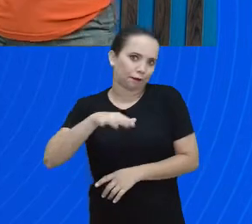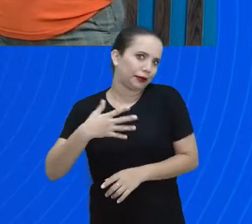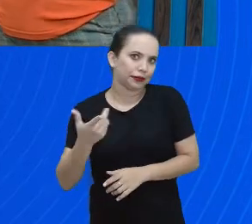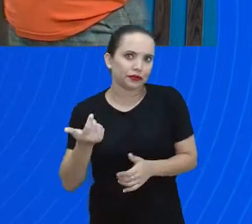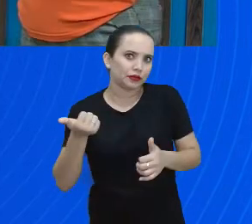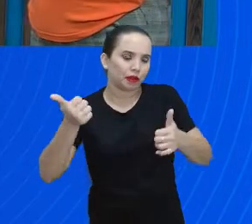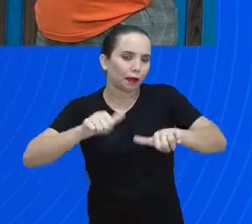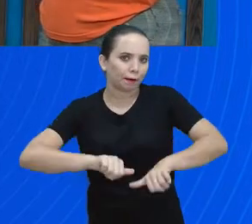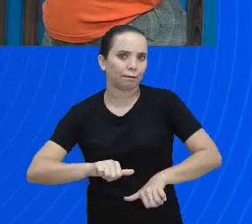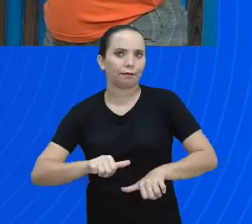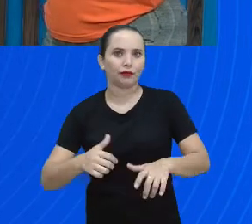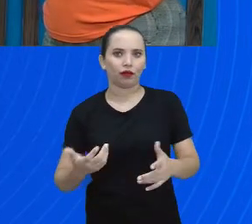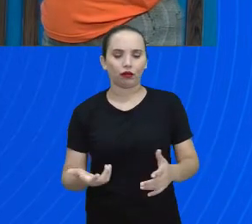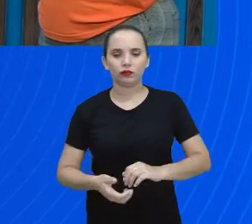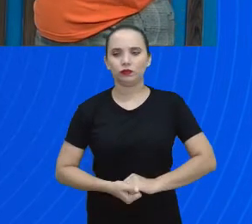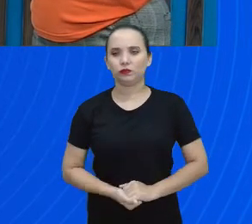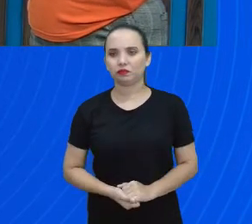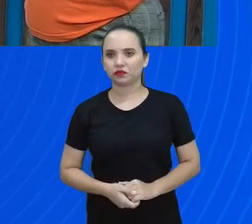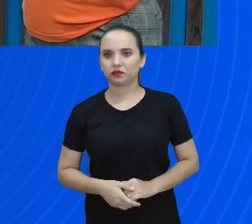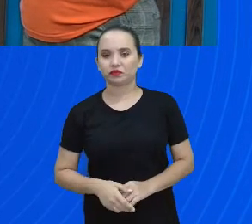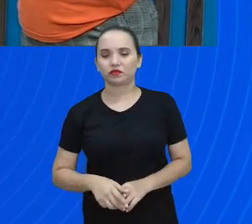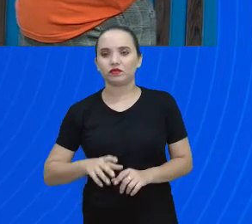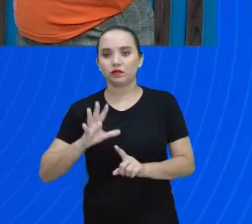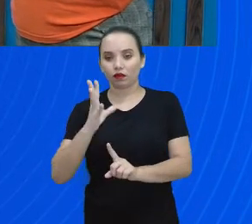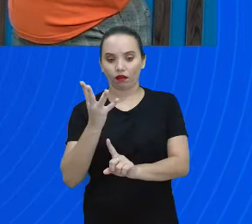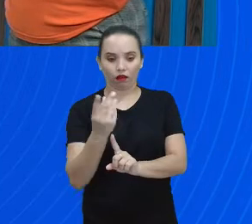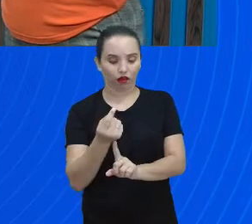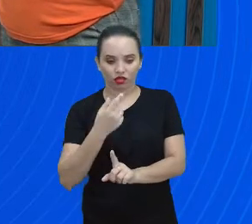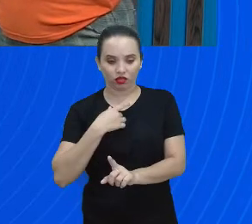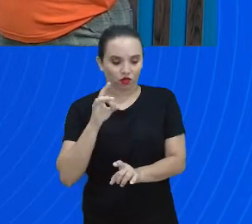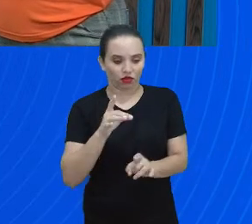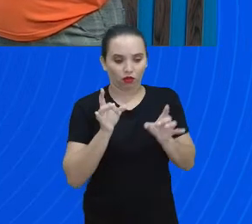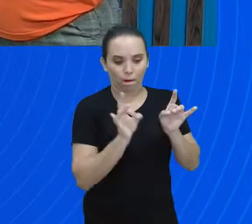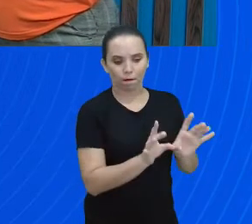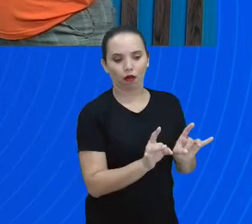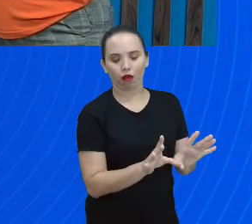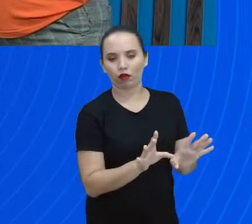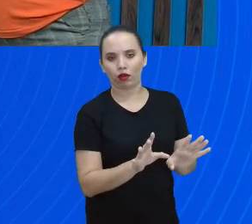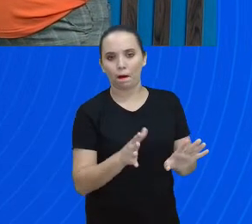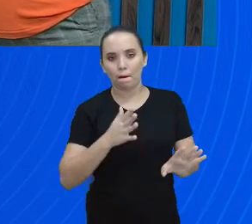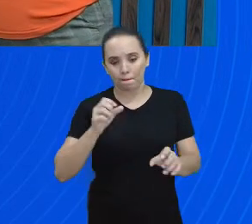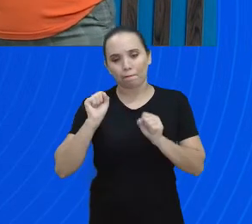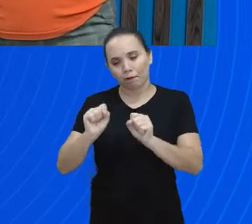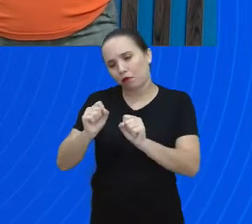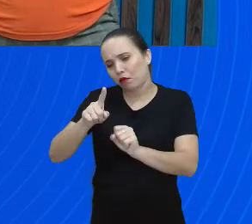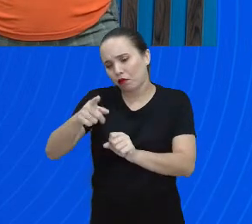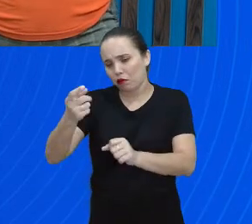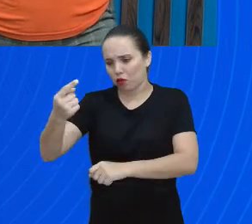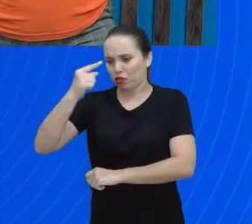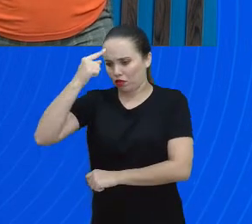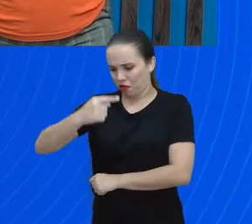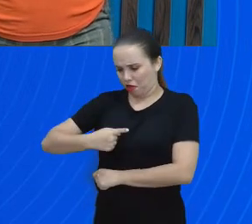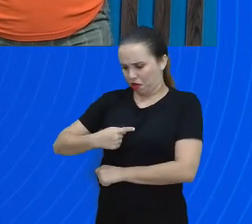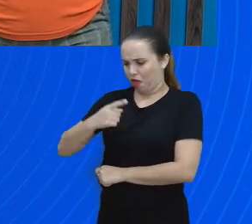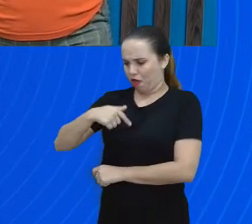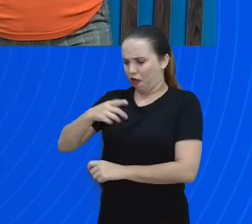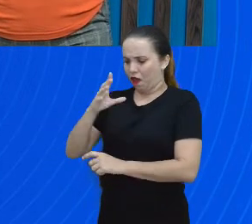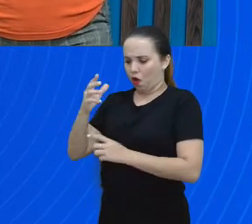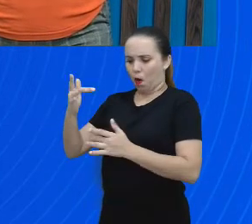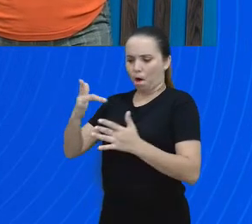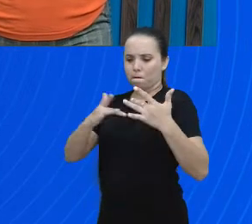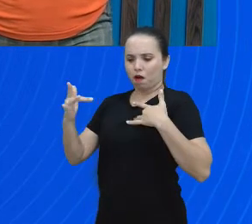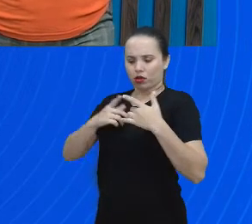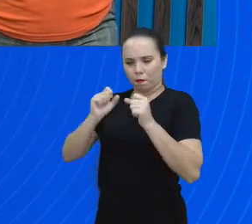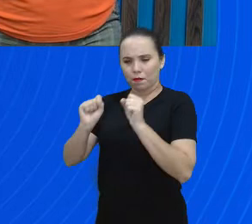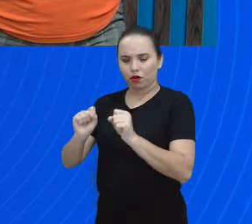né? Então, arte para mim não é produto de mercado. Pode me chamar de romântico. Arte para mim é